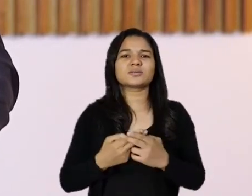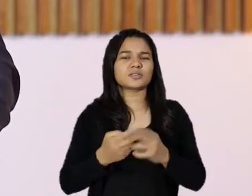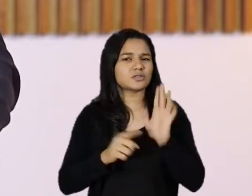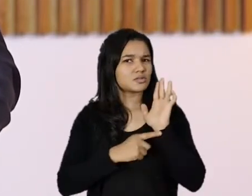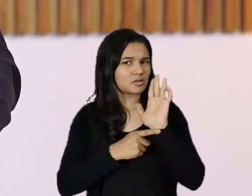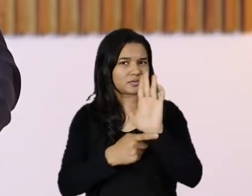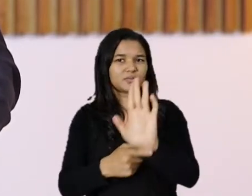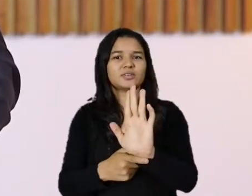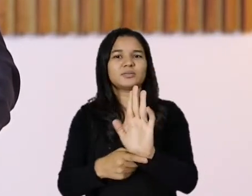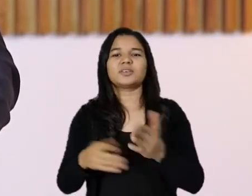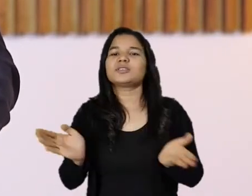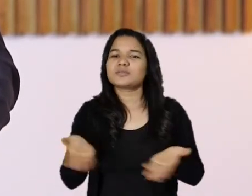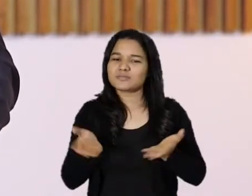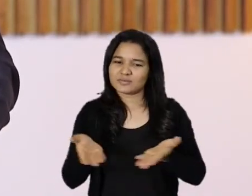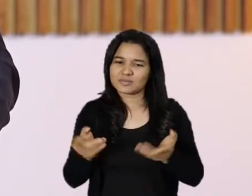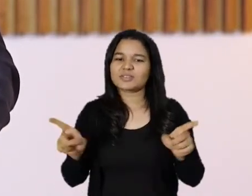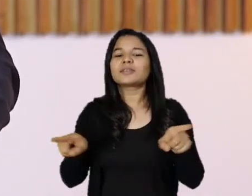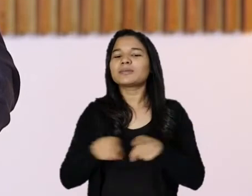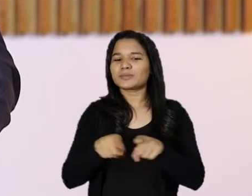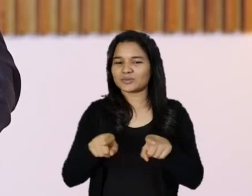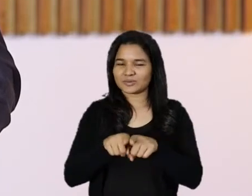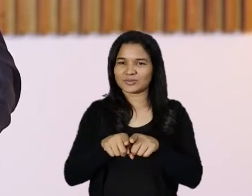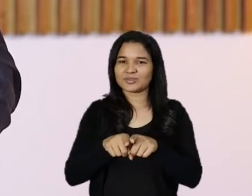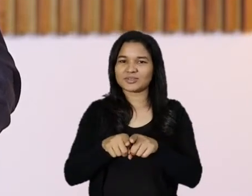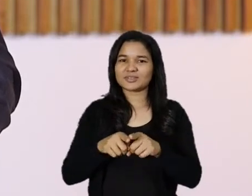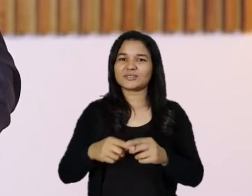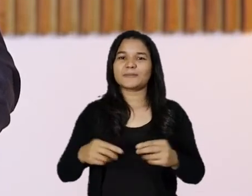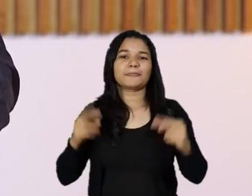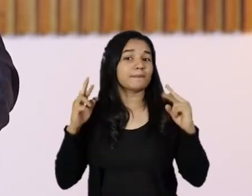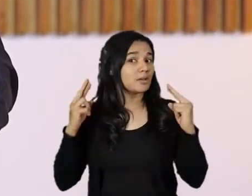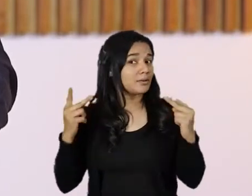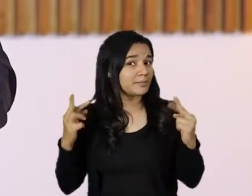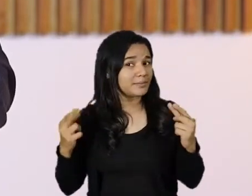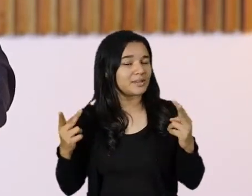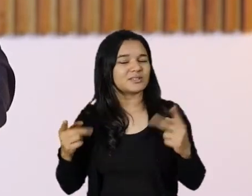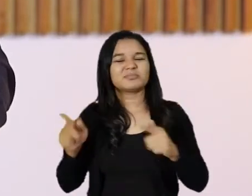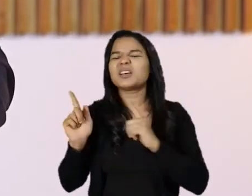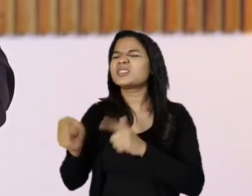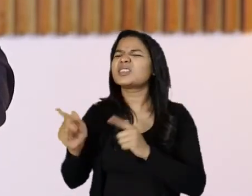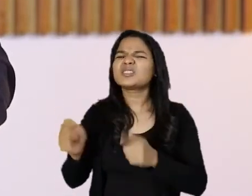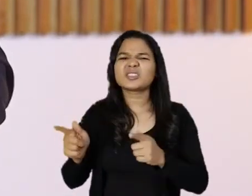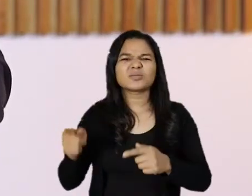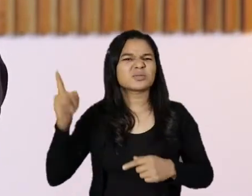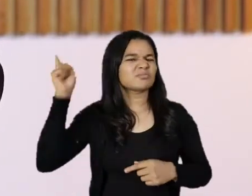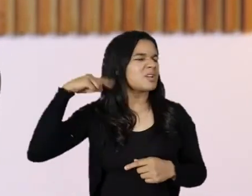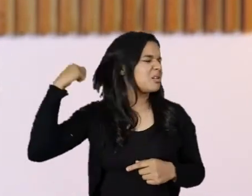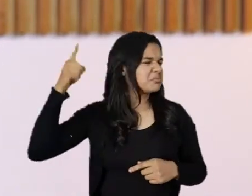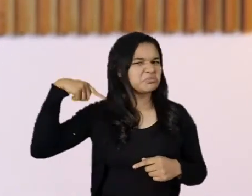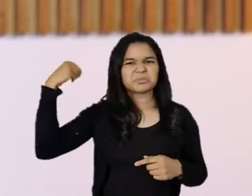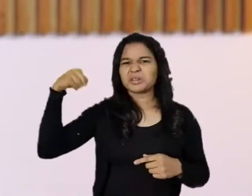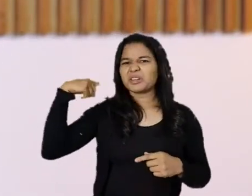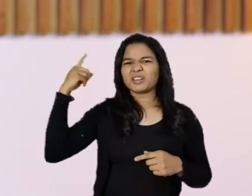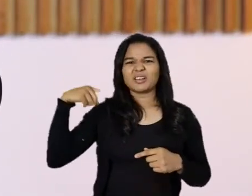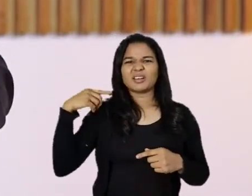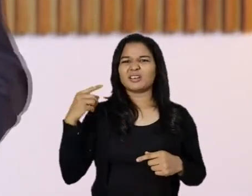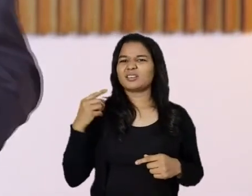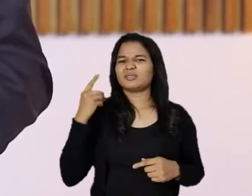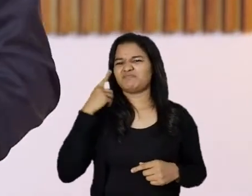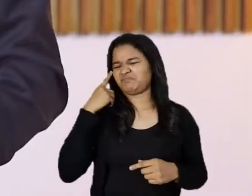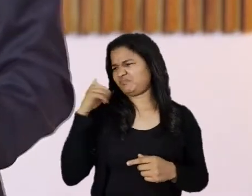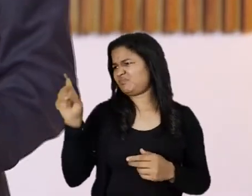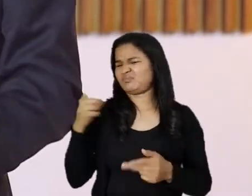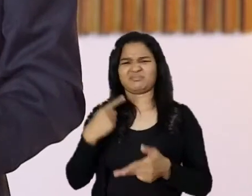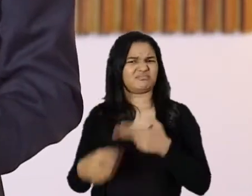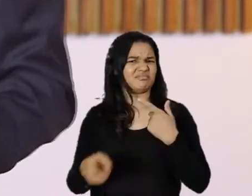receberia os mesmos adjetivos, velho louco, fanático, extremista. Não tem nenhum sentido de acontecer o que você está